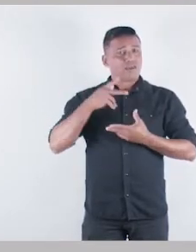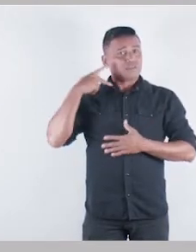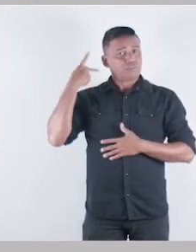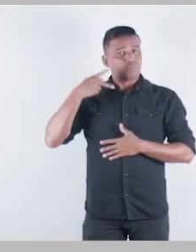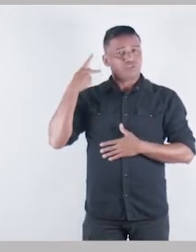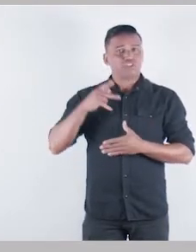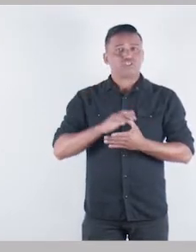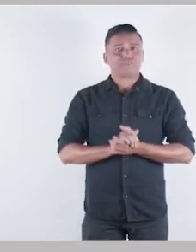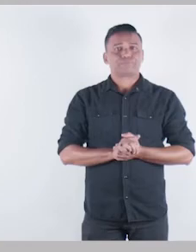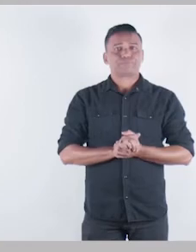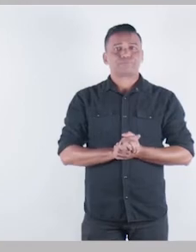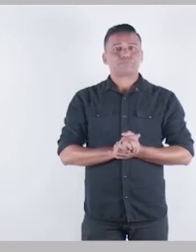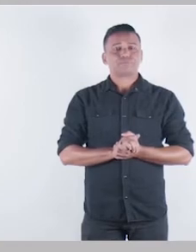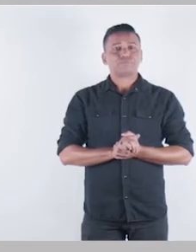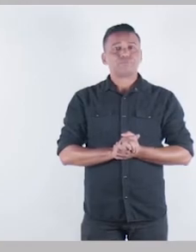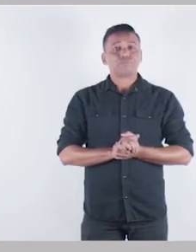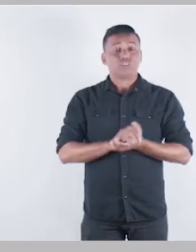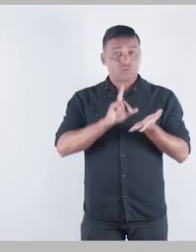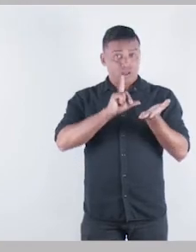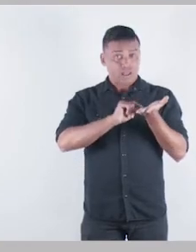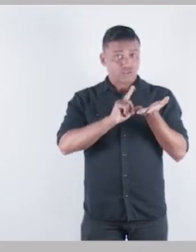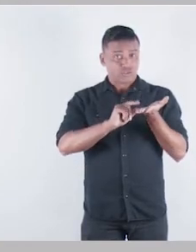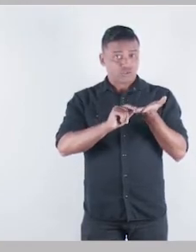sobre a questão